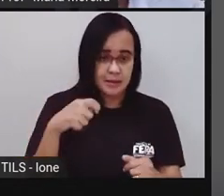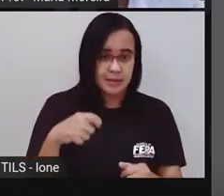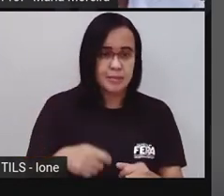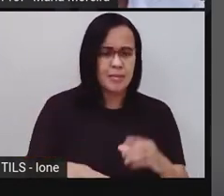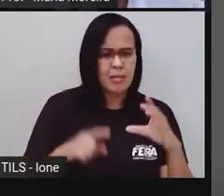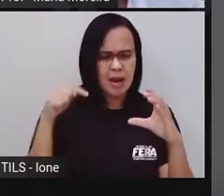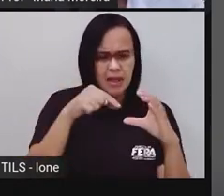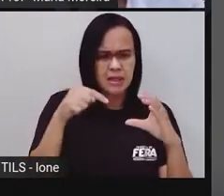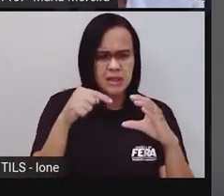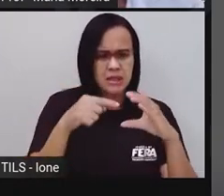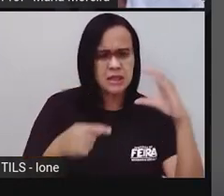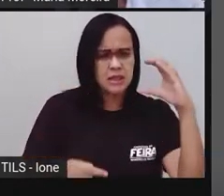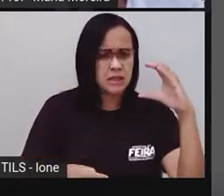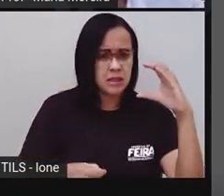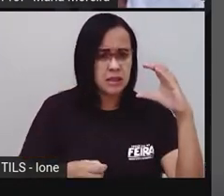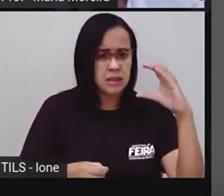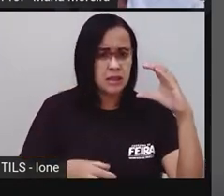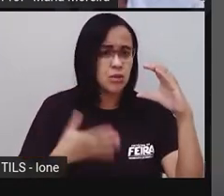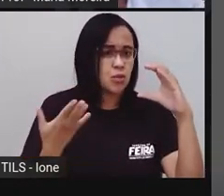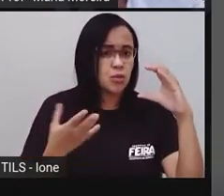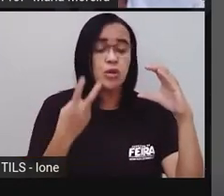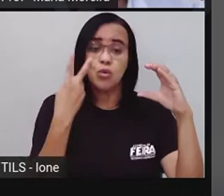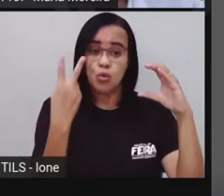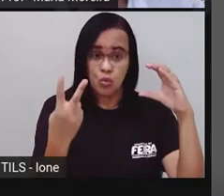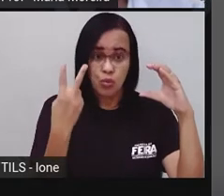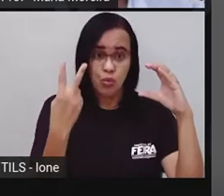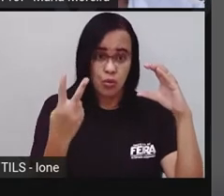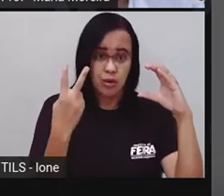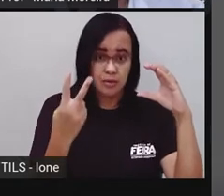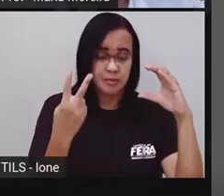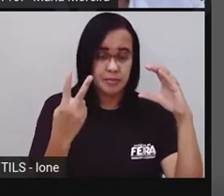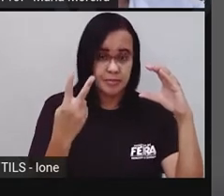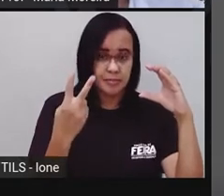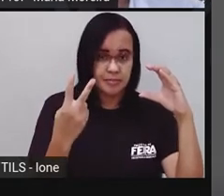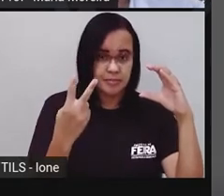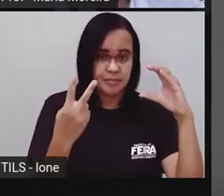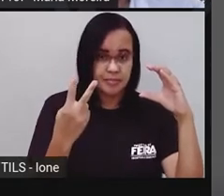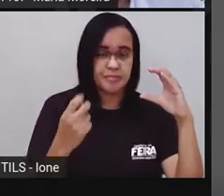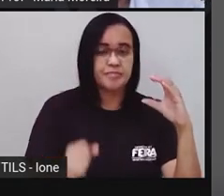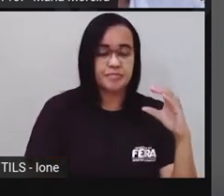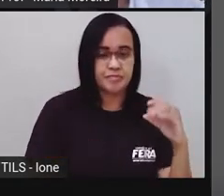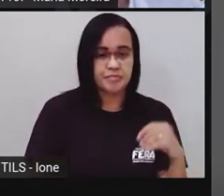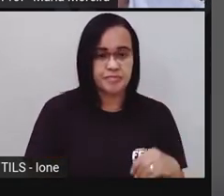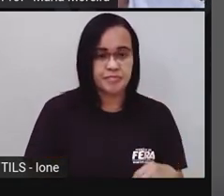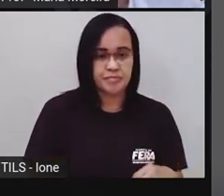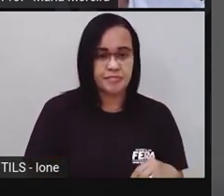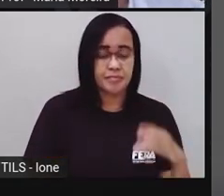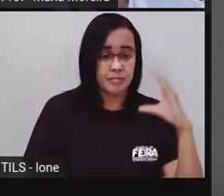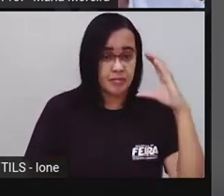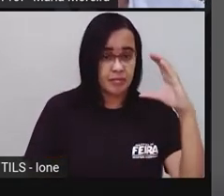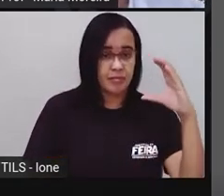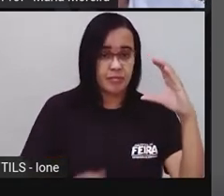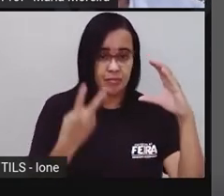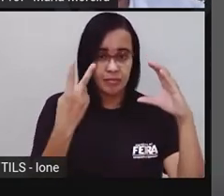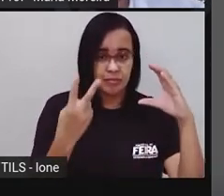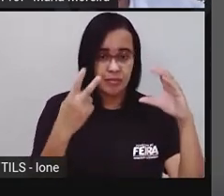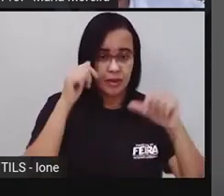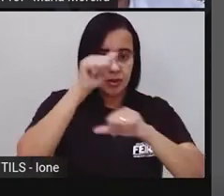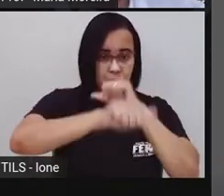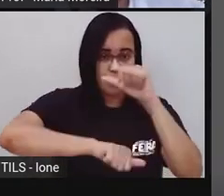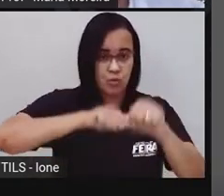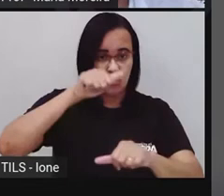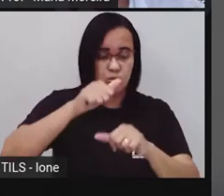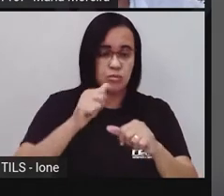quantas centenas aqui ó duas é isso duas centenas E essas duas centenas eu vou